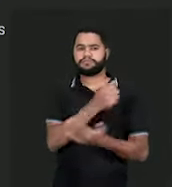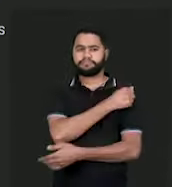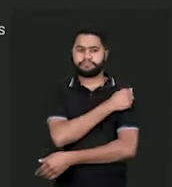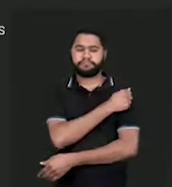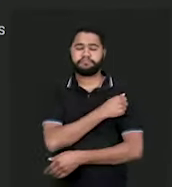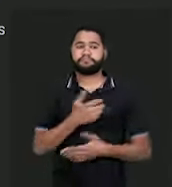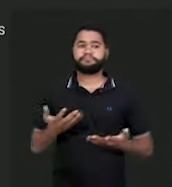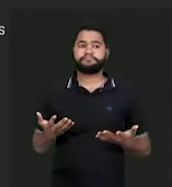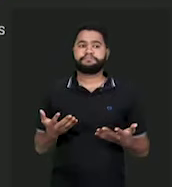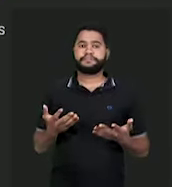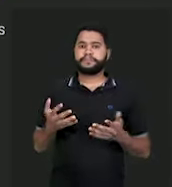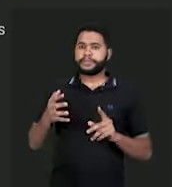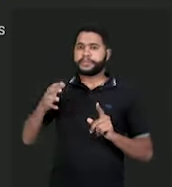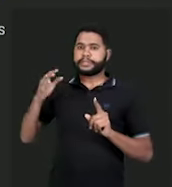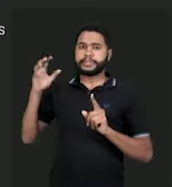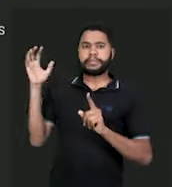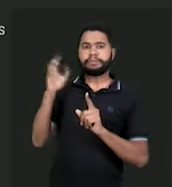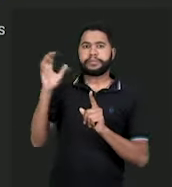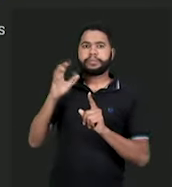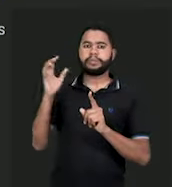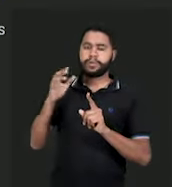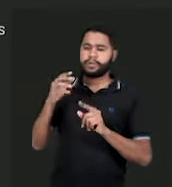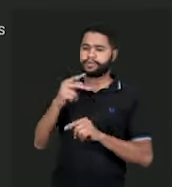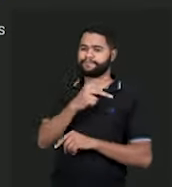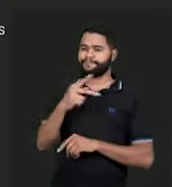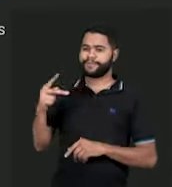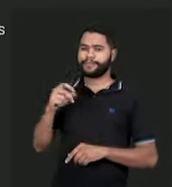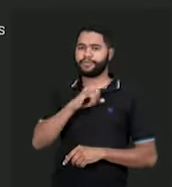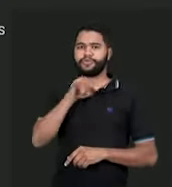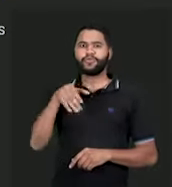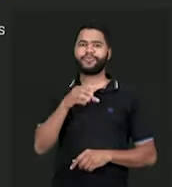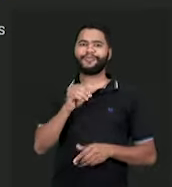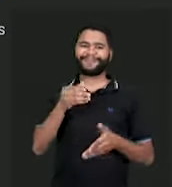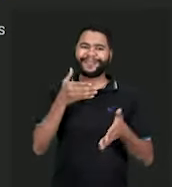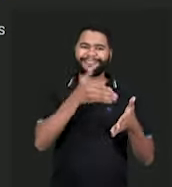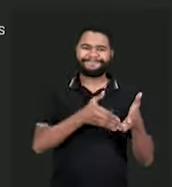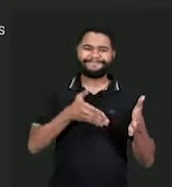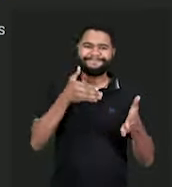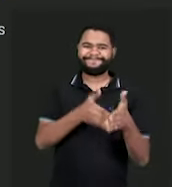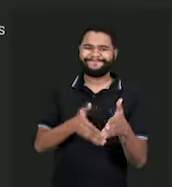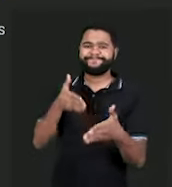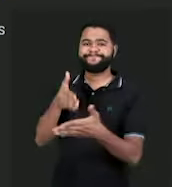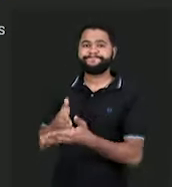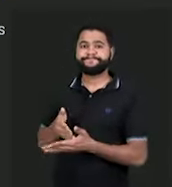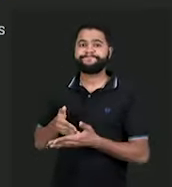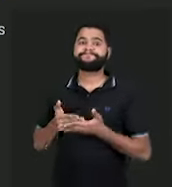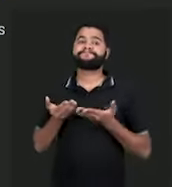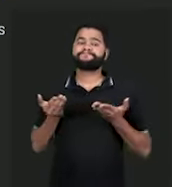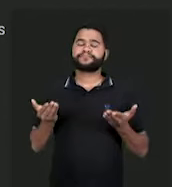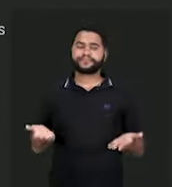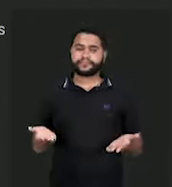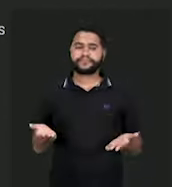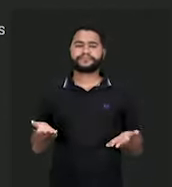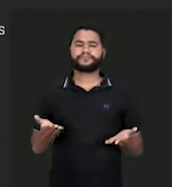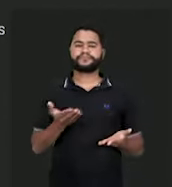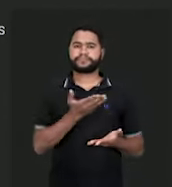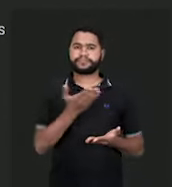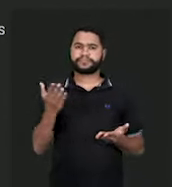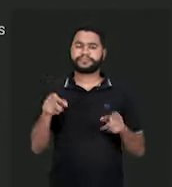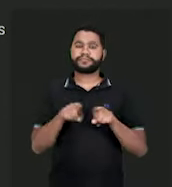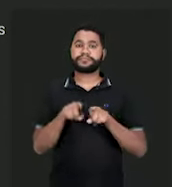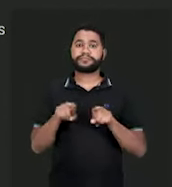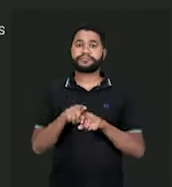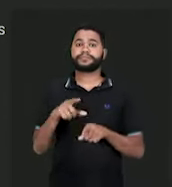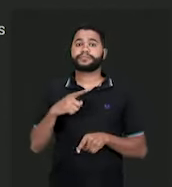porque o governo do João Goulart não avançava nas reformas, enquanto, né, você também vai